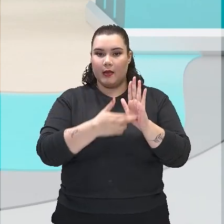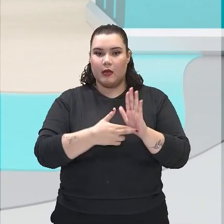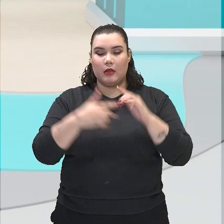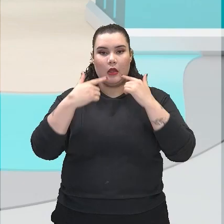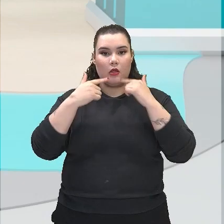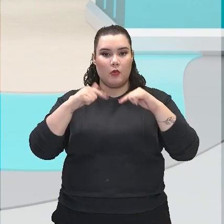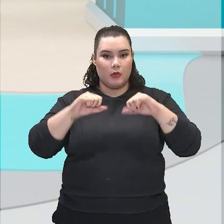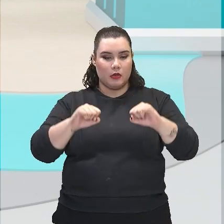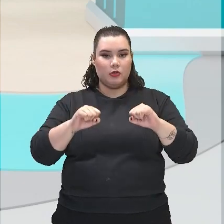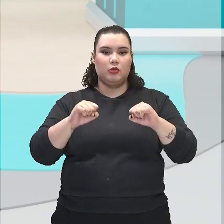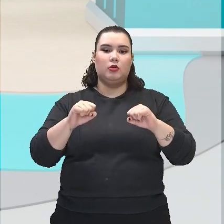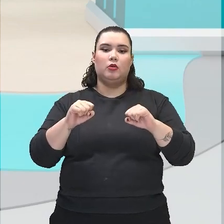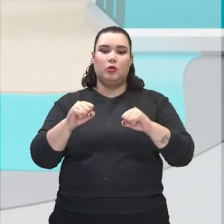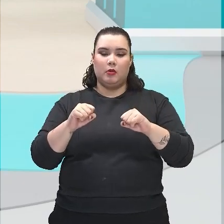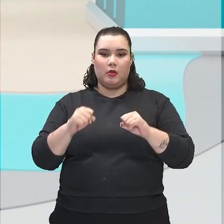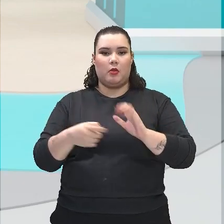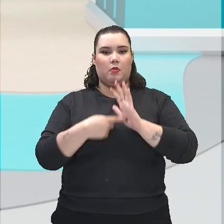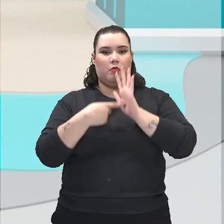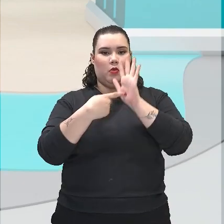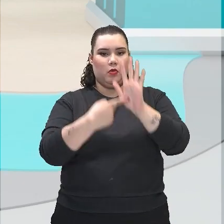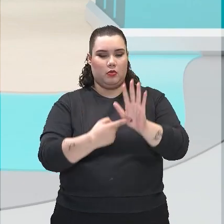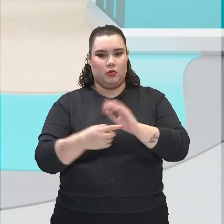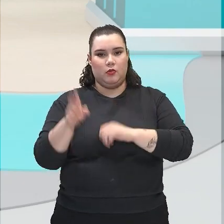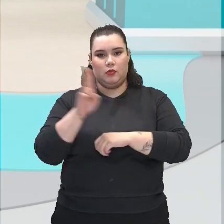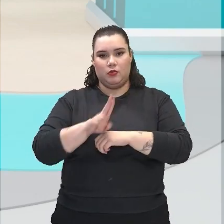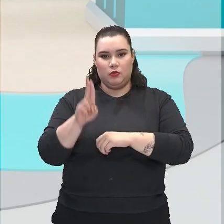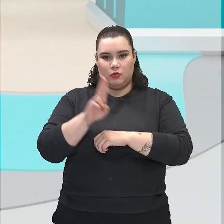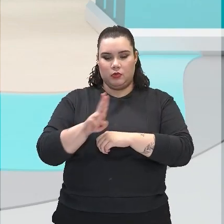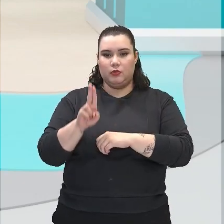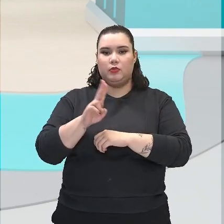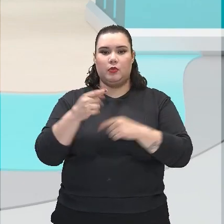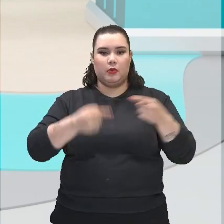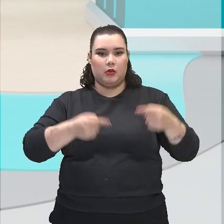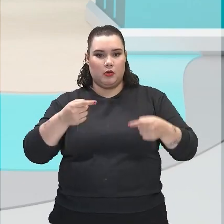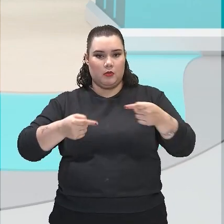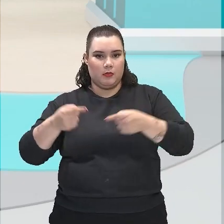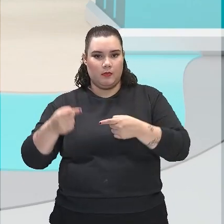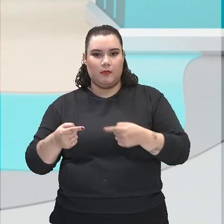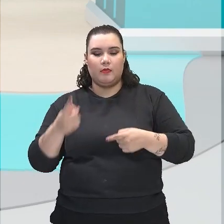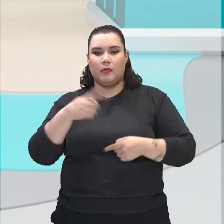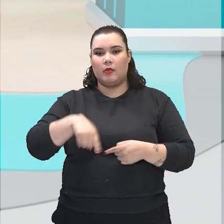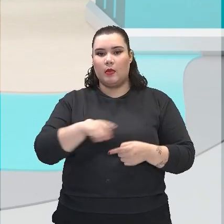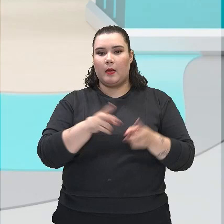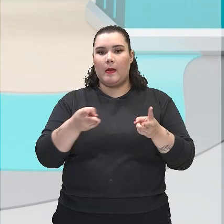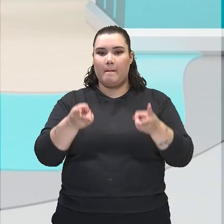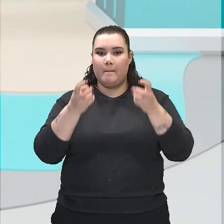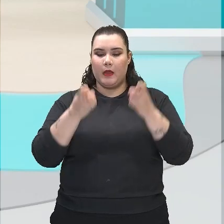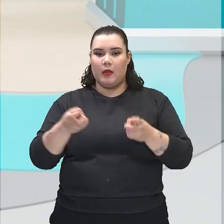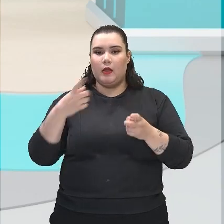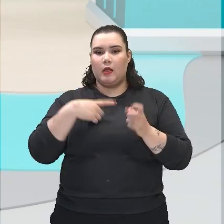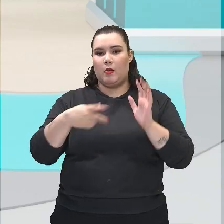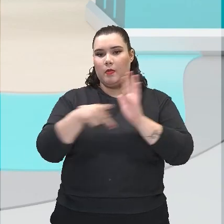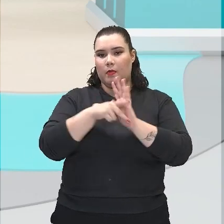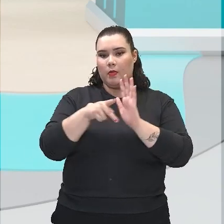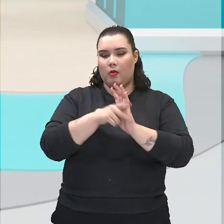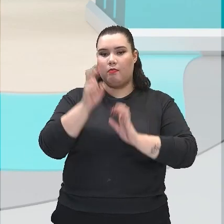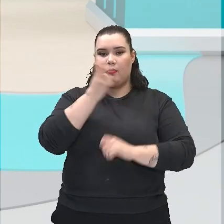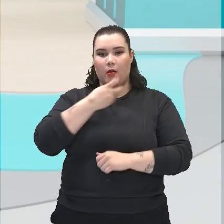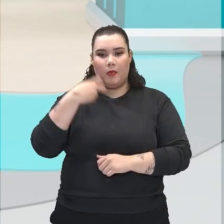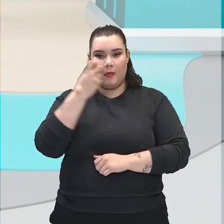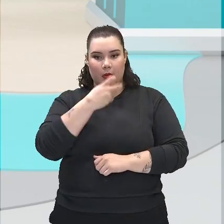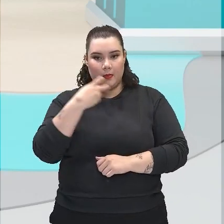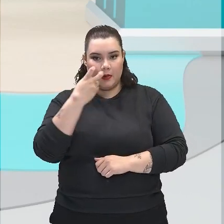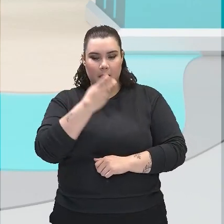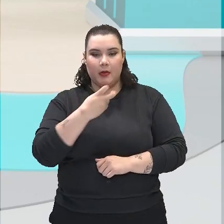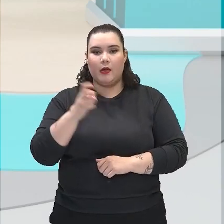linguísticas que vão evidenciar, que vão dar forma ao debate, e você percebeu que ele é um gênero da oralidade, que